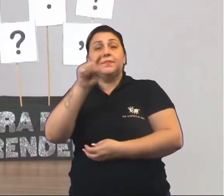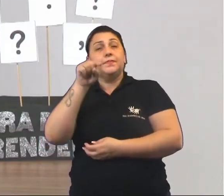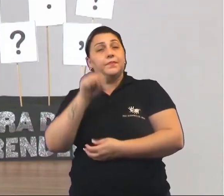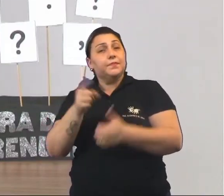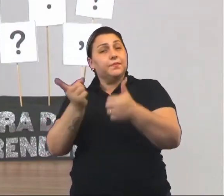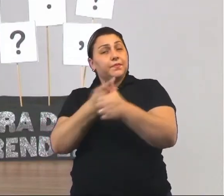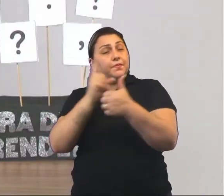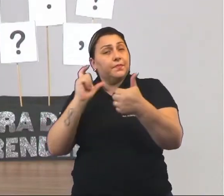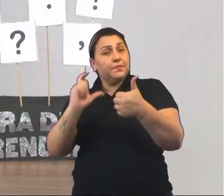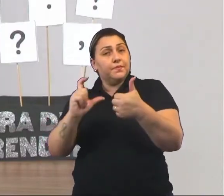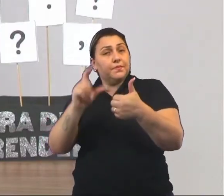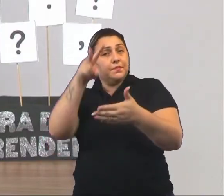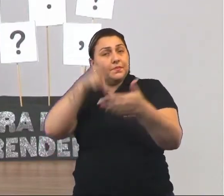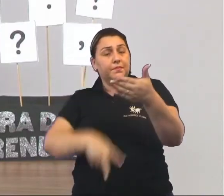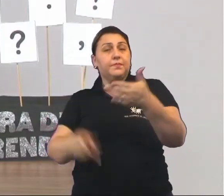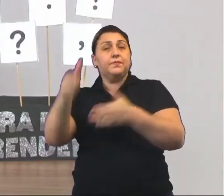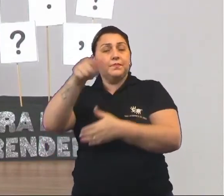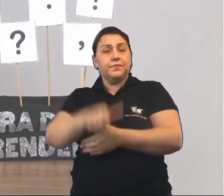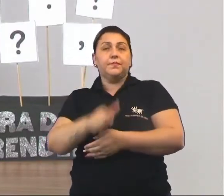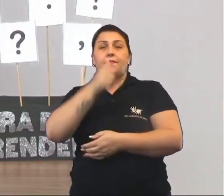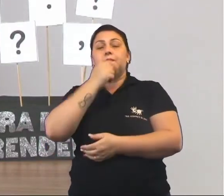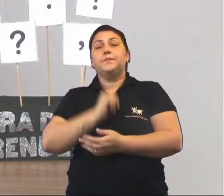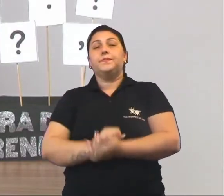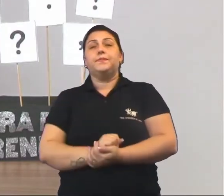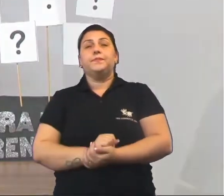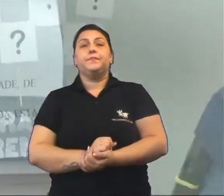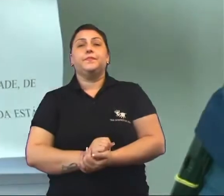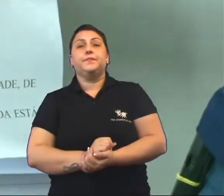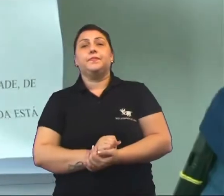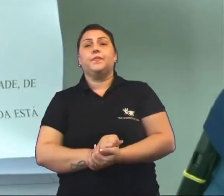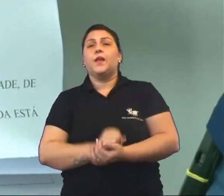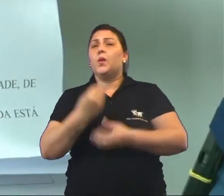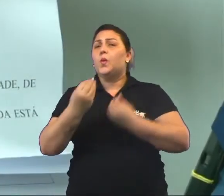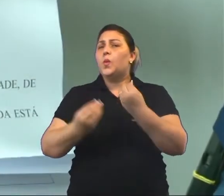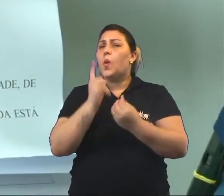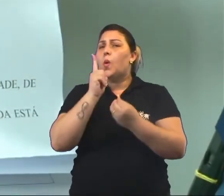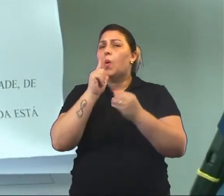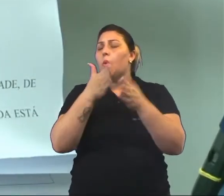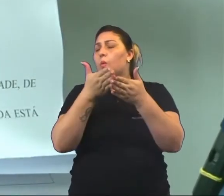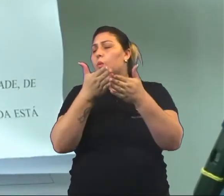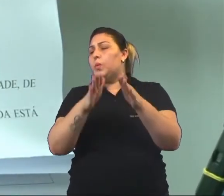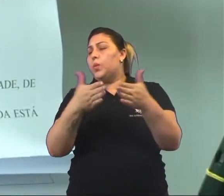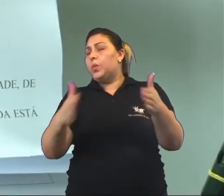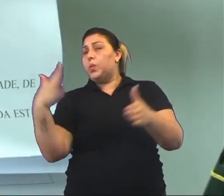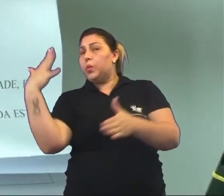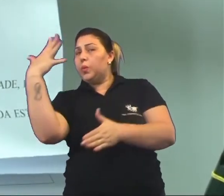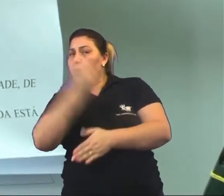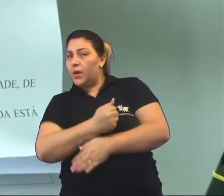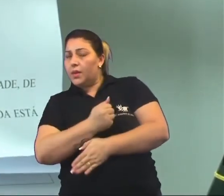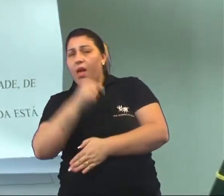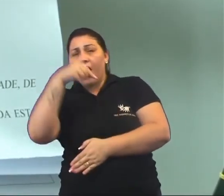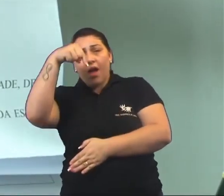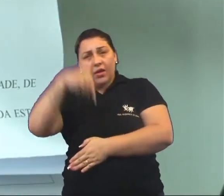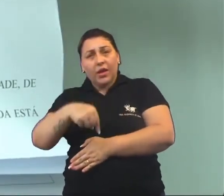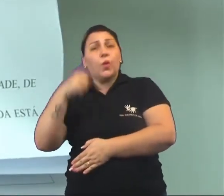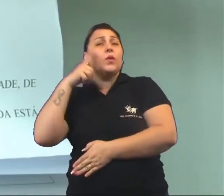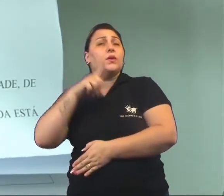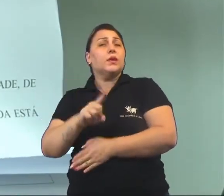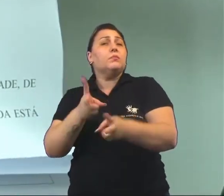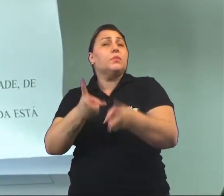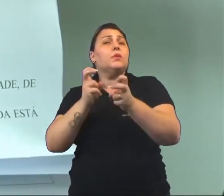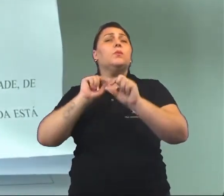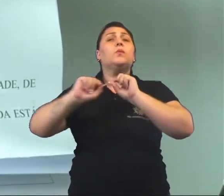pontuação no primeiro quadrinho? Vamos ler novamente? Olha só. Como o mar é lindo. Aqui nós